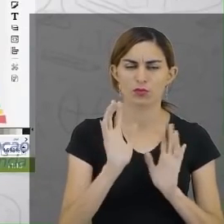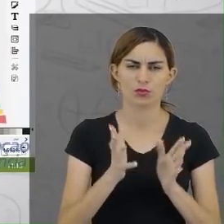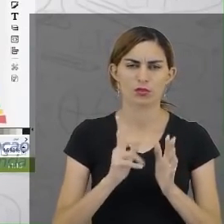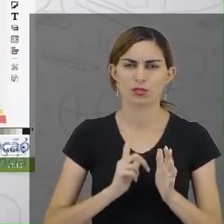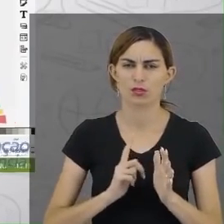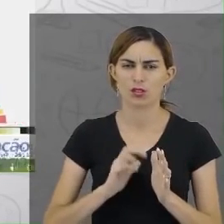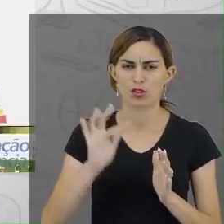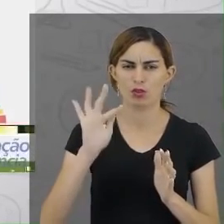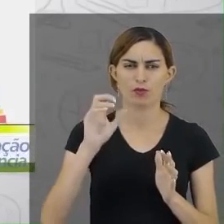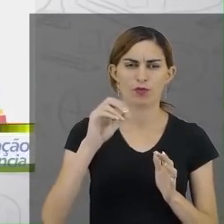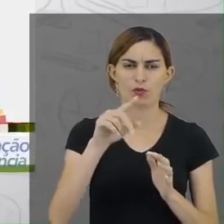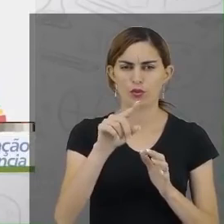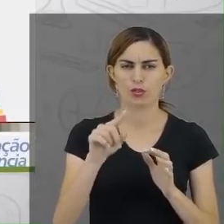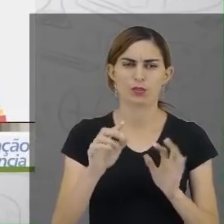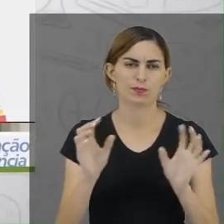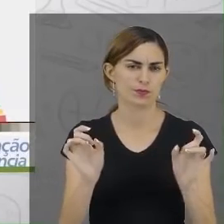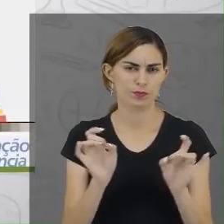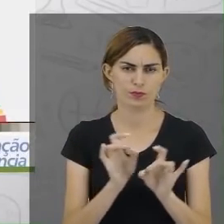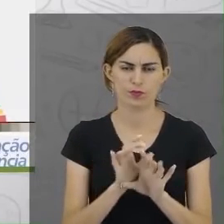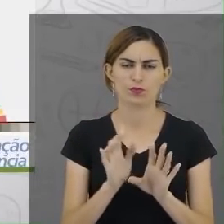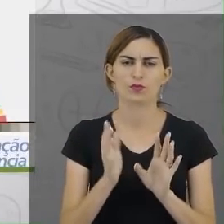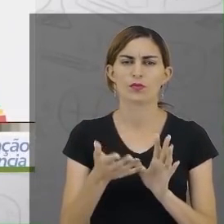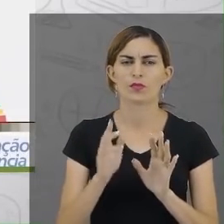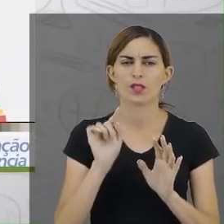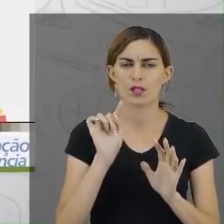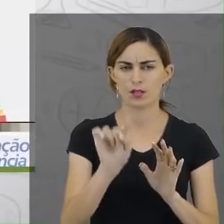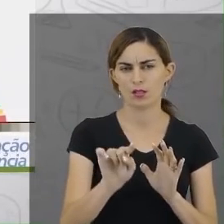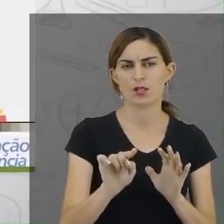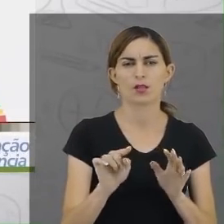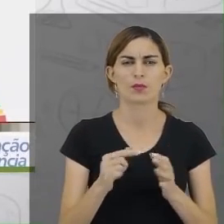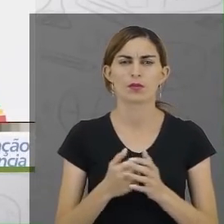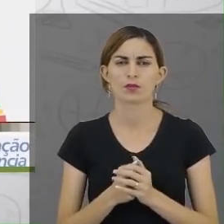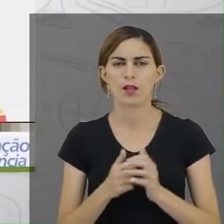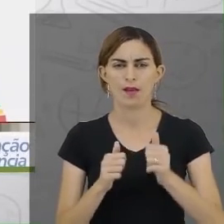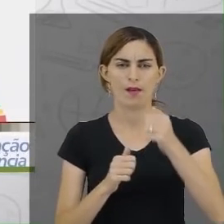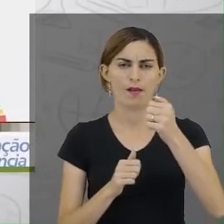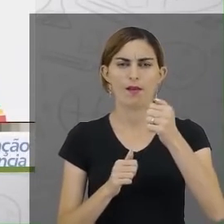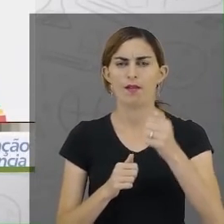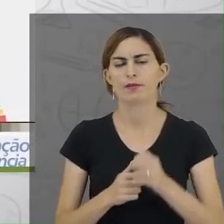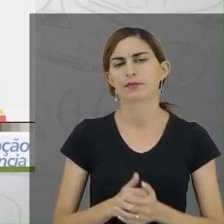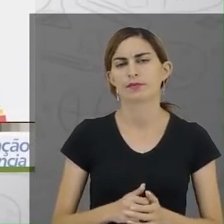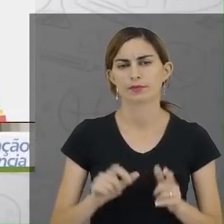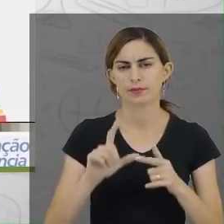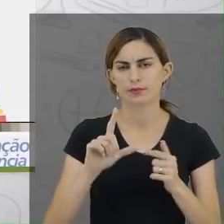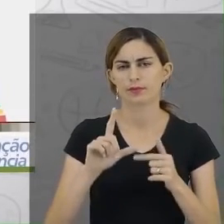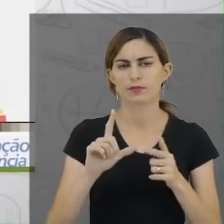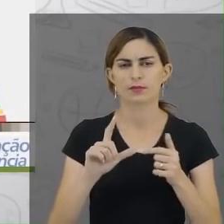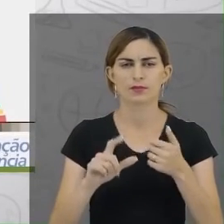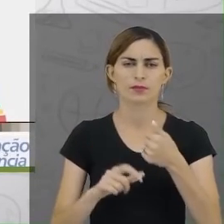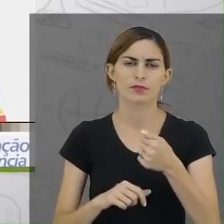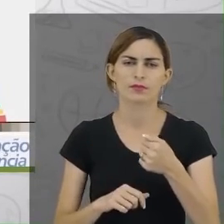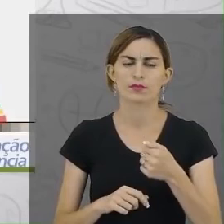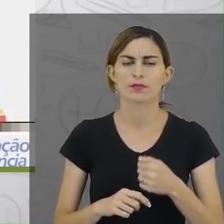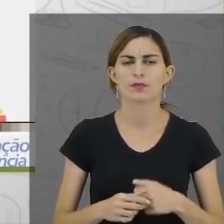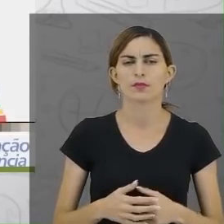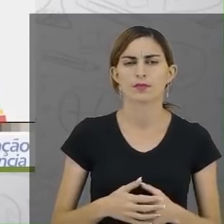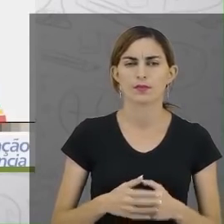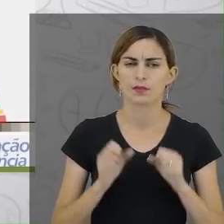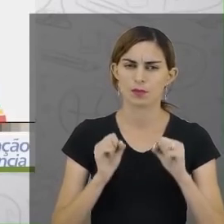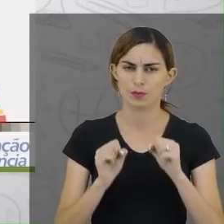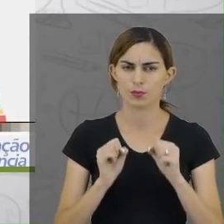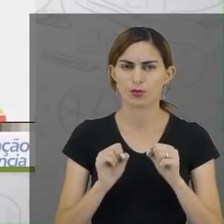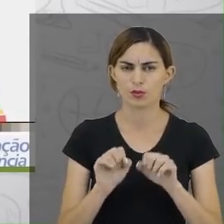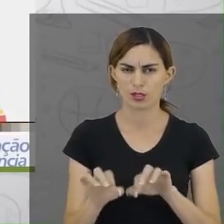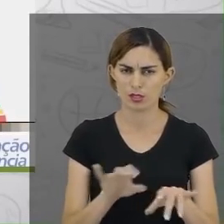Ele já tem com a fonte pré-configurada. Clicamos em algum lugar e digitamos nossa letra.